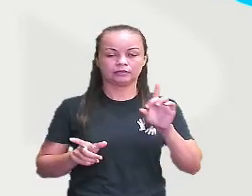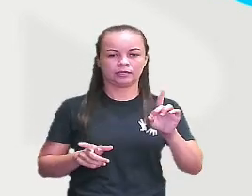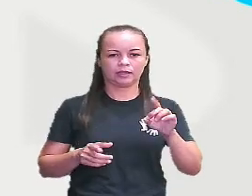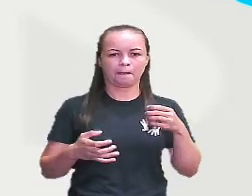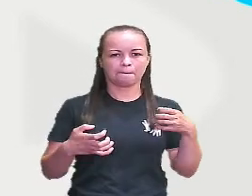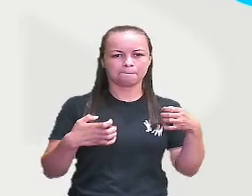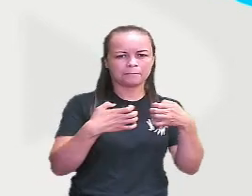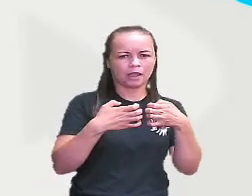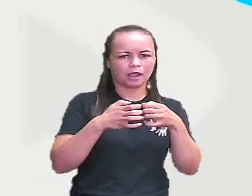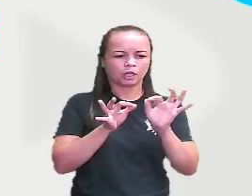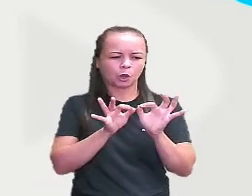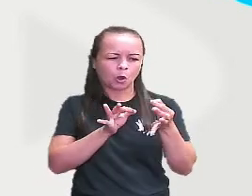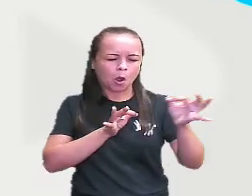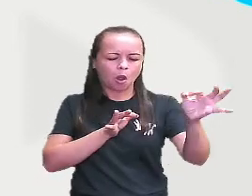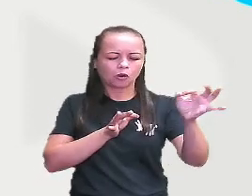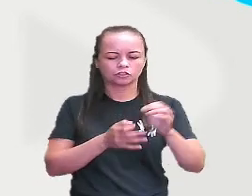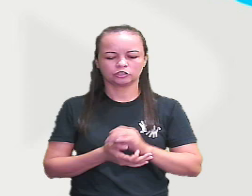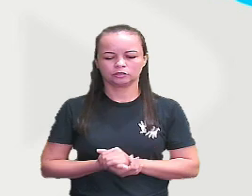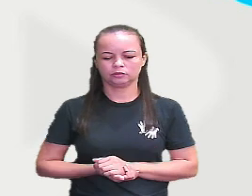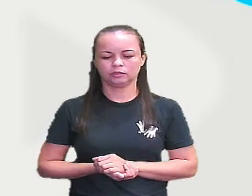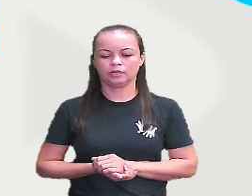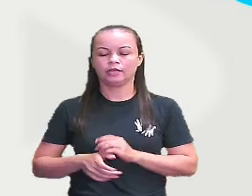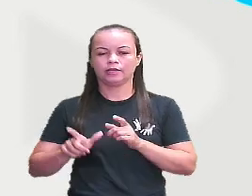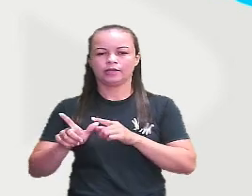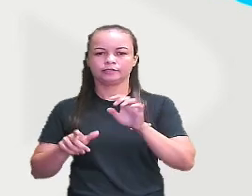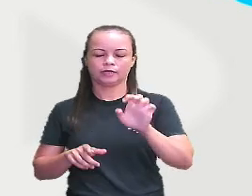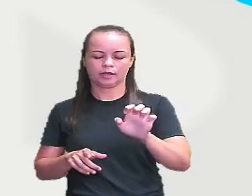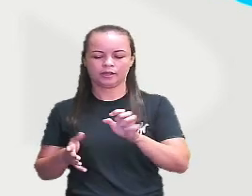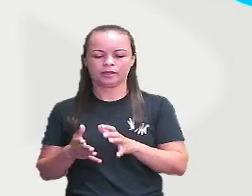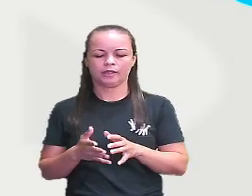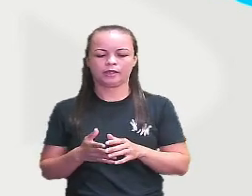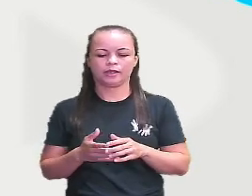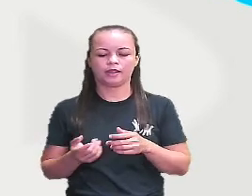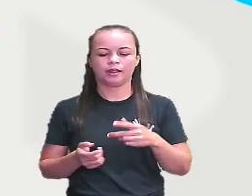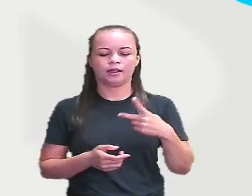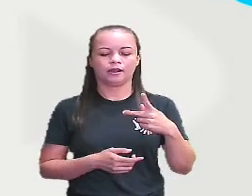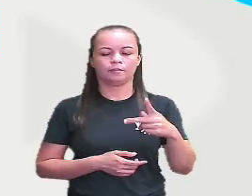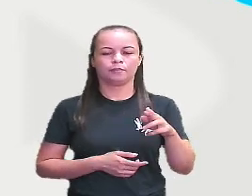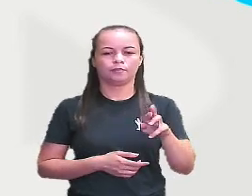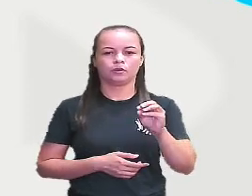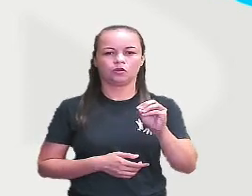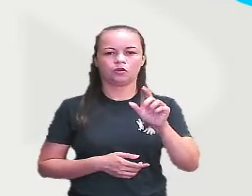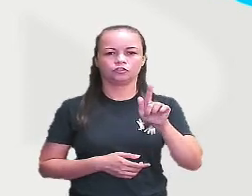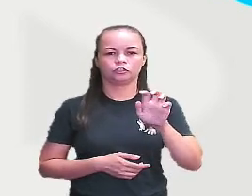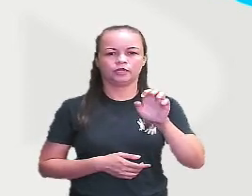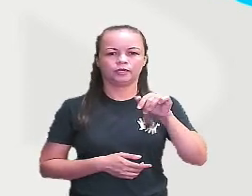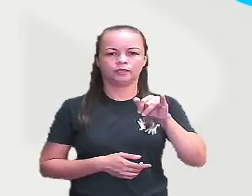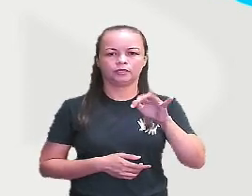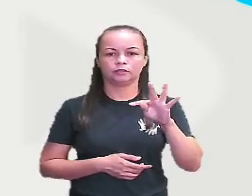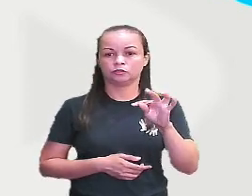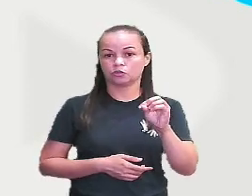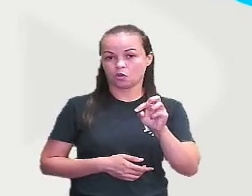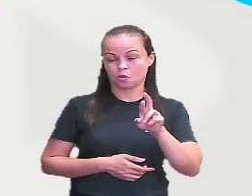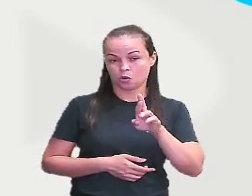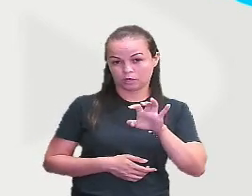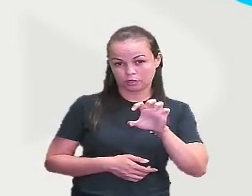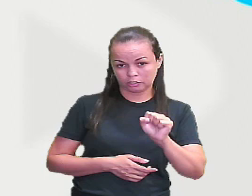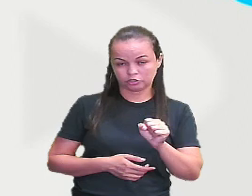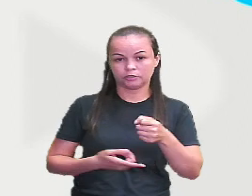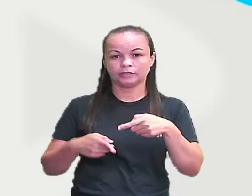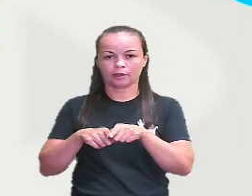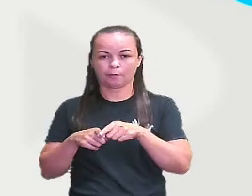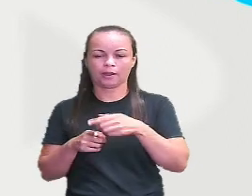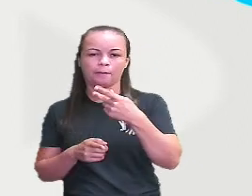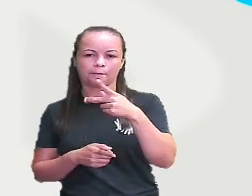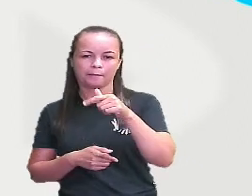longe. E letra E: progenitores e pais. Então, essas duplas de palavras aqui, qual